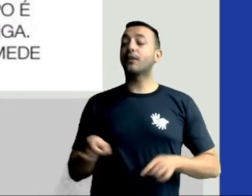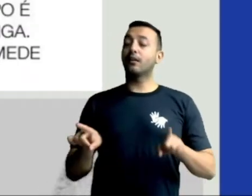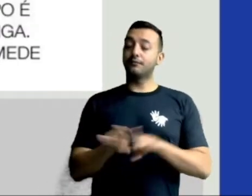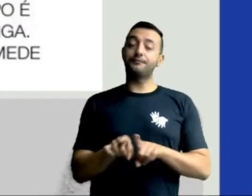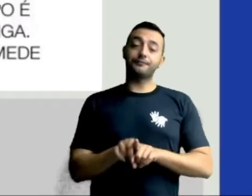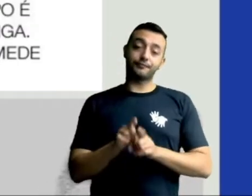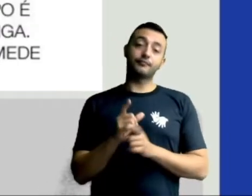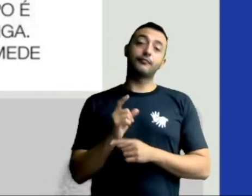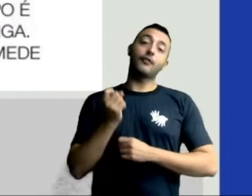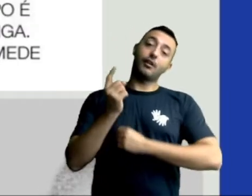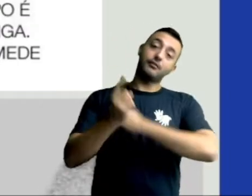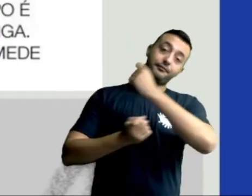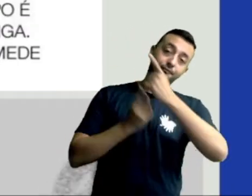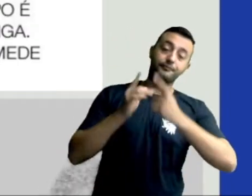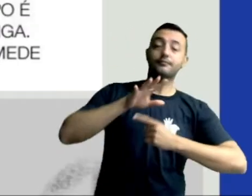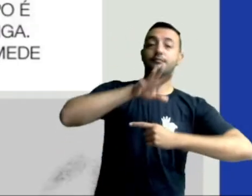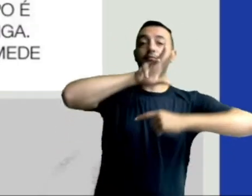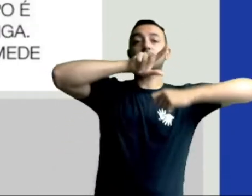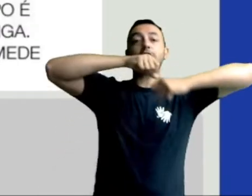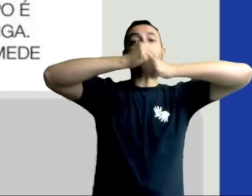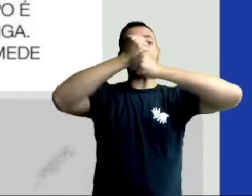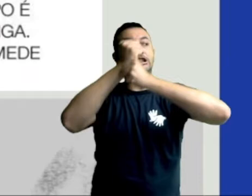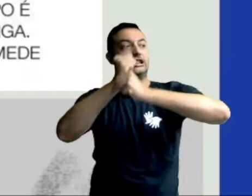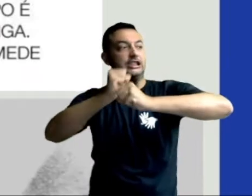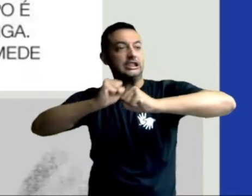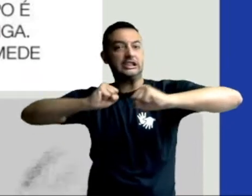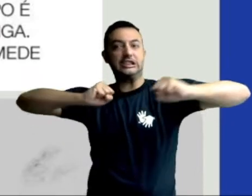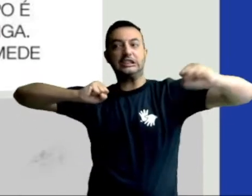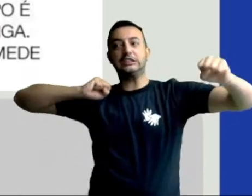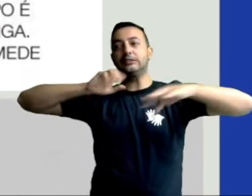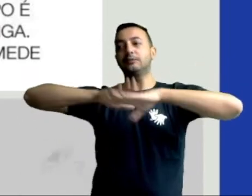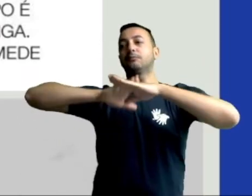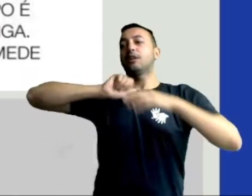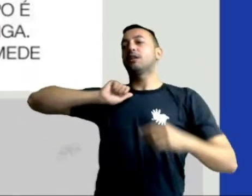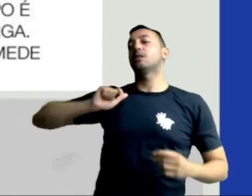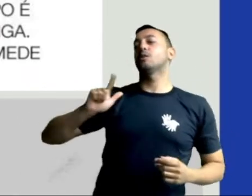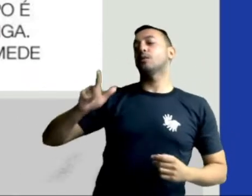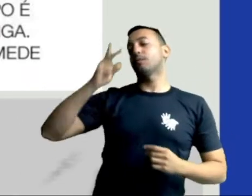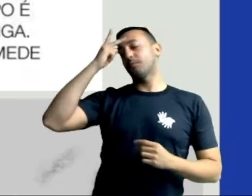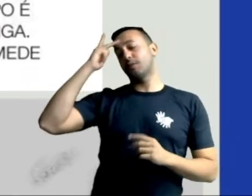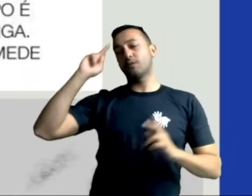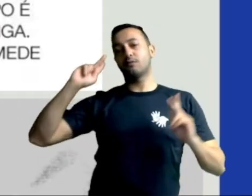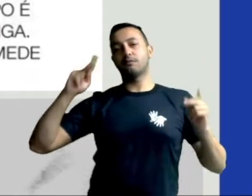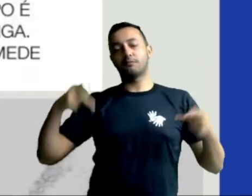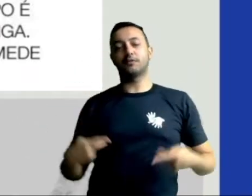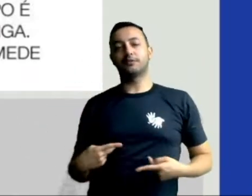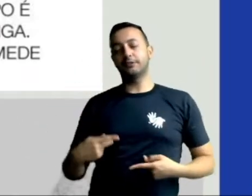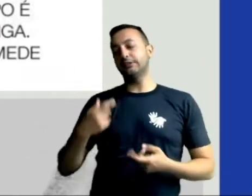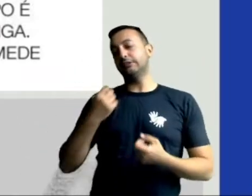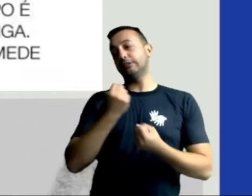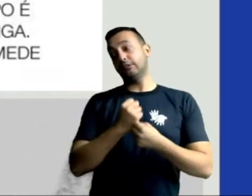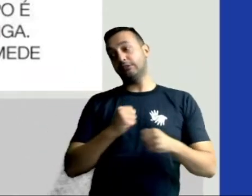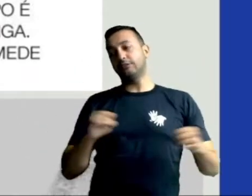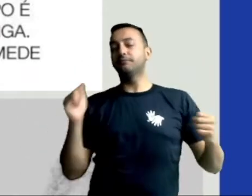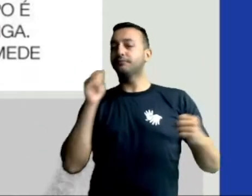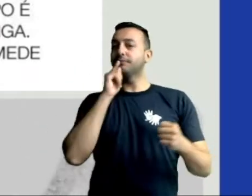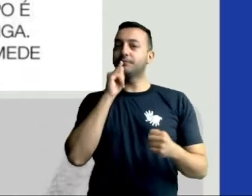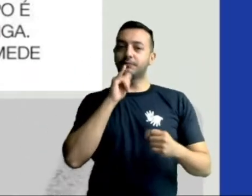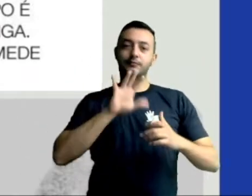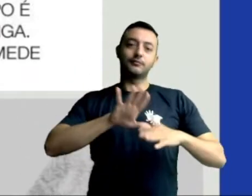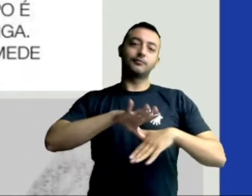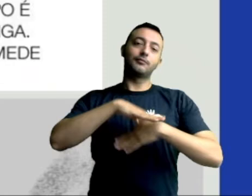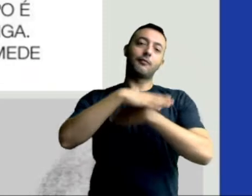também animais que são maiores que o ser humano, isso mesmo. Enormes, como é o caso aí dessa